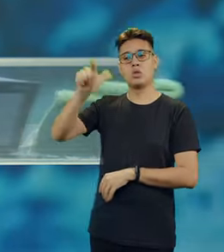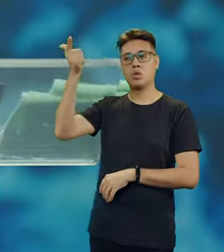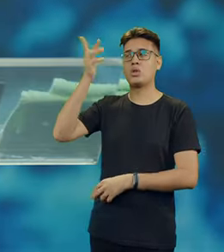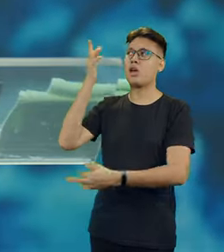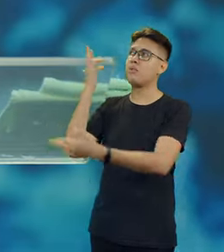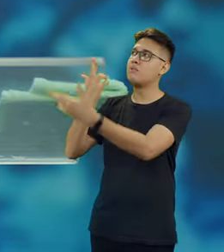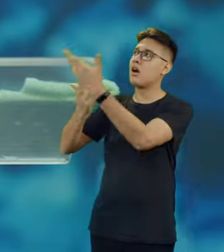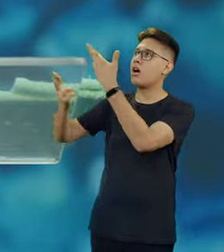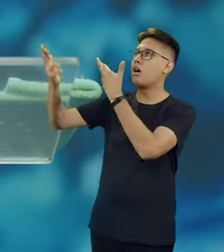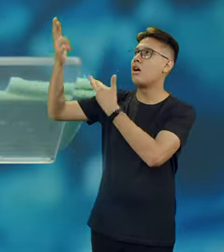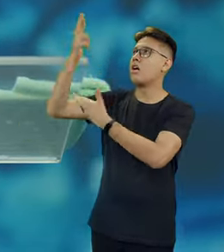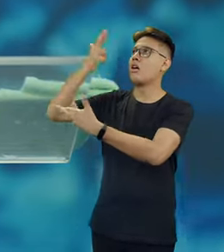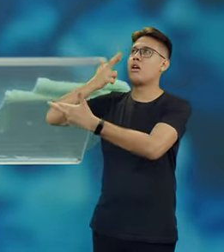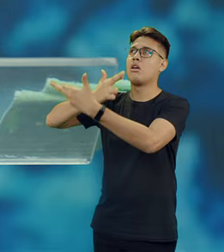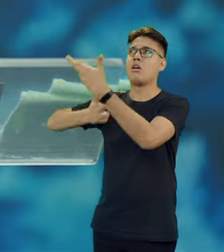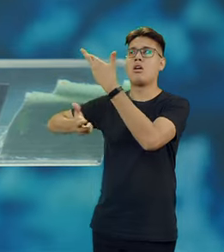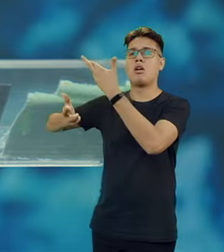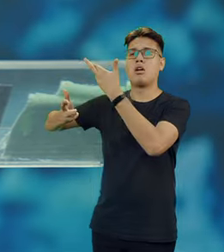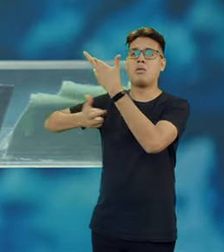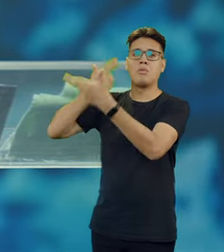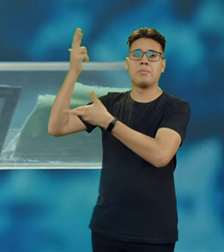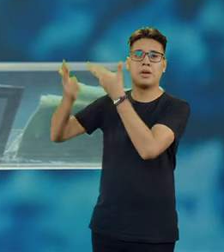é veneno.